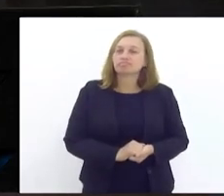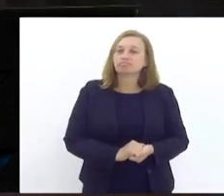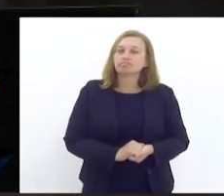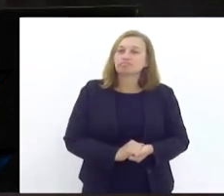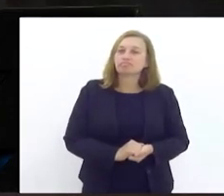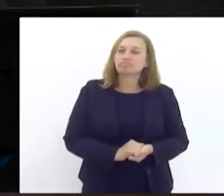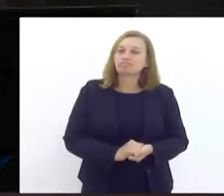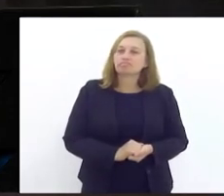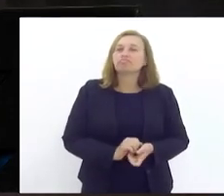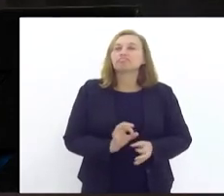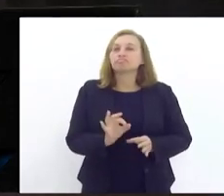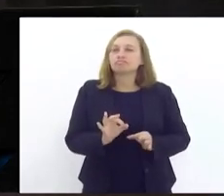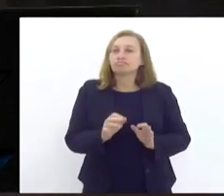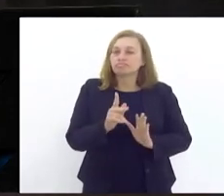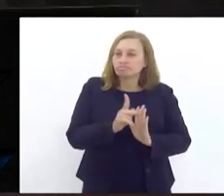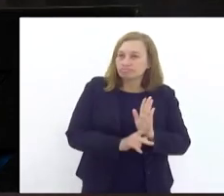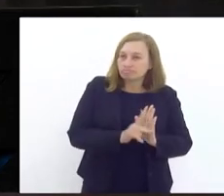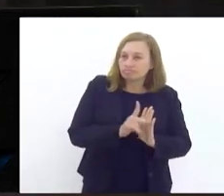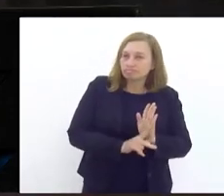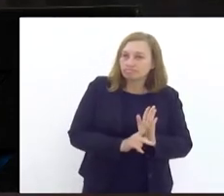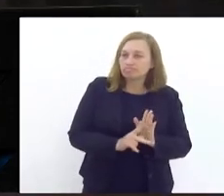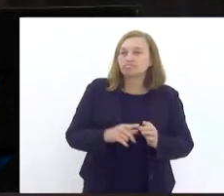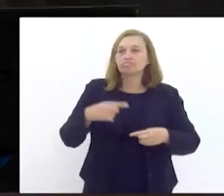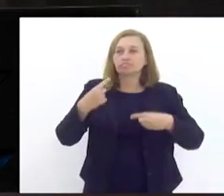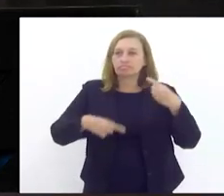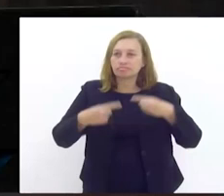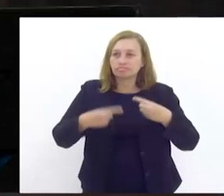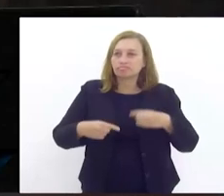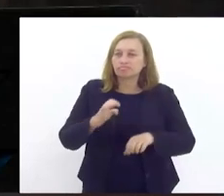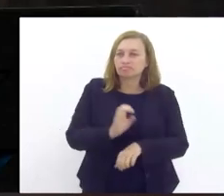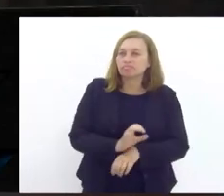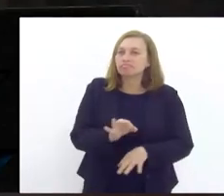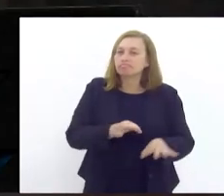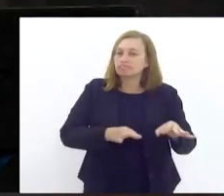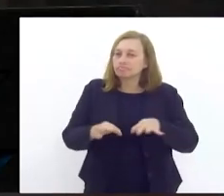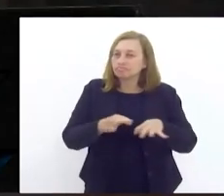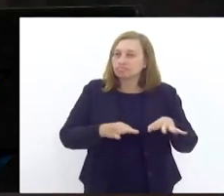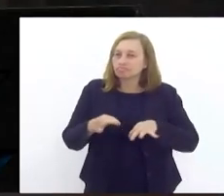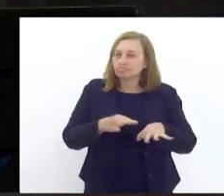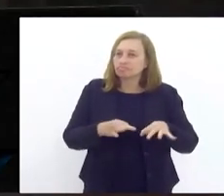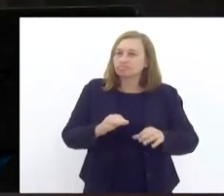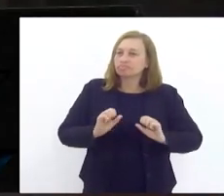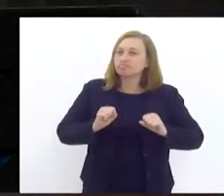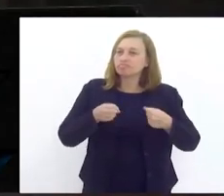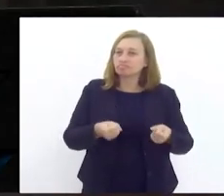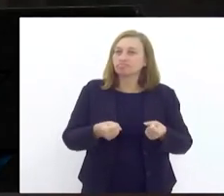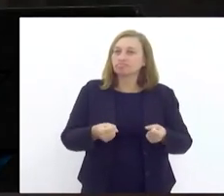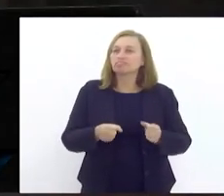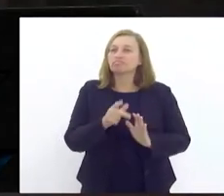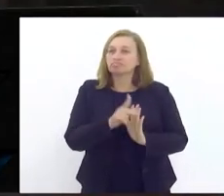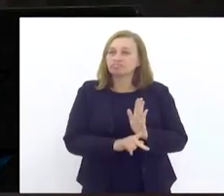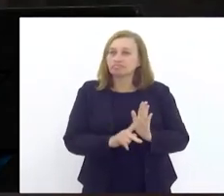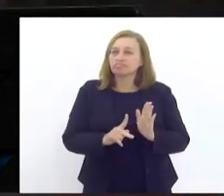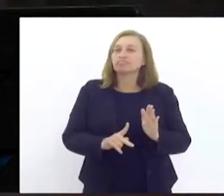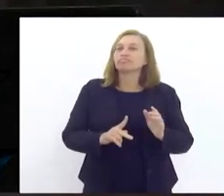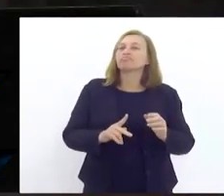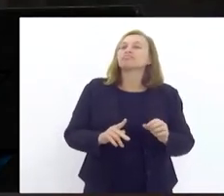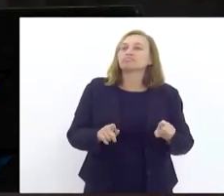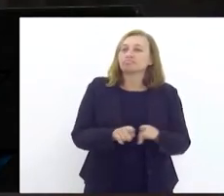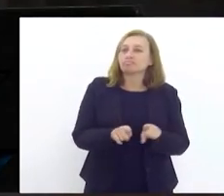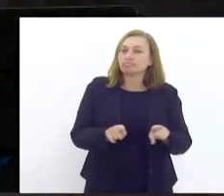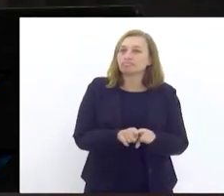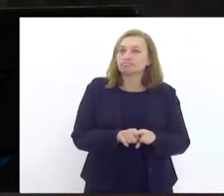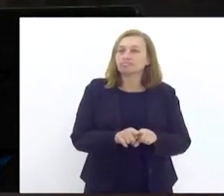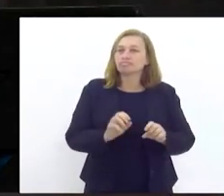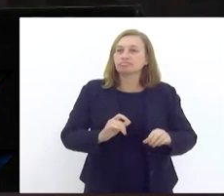dos projetos políticos do Estado de organização desses projetos e aí defender um projeto político também para a cidade do Rio de